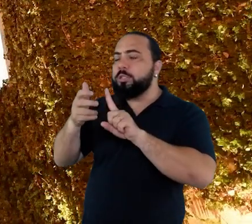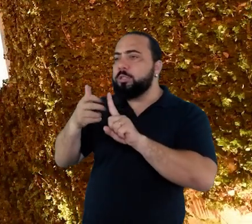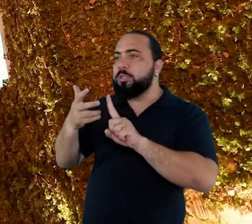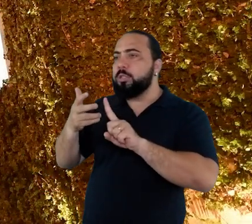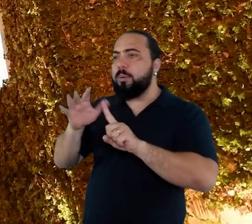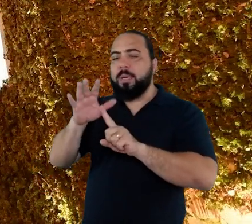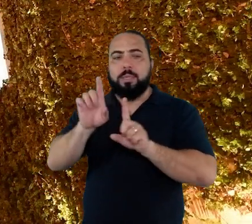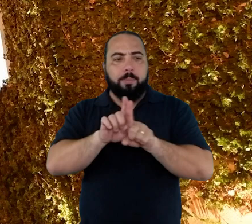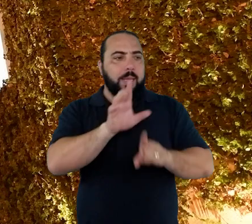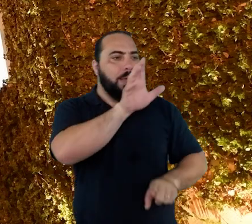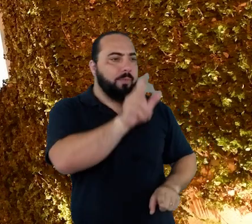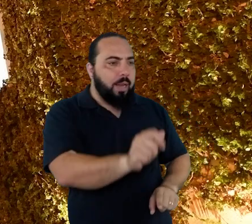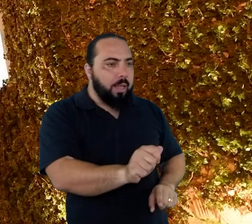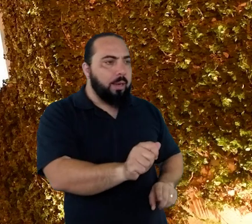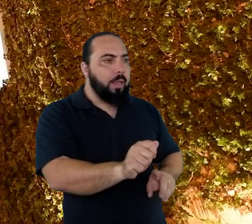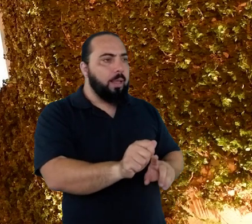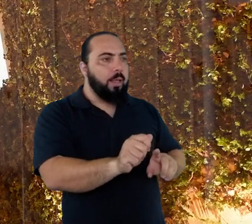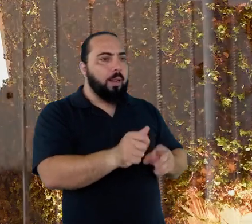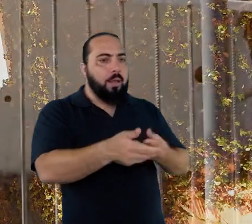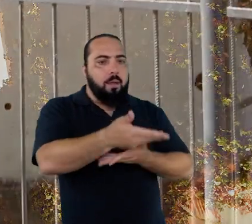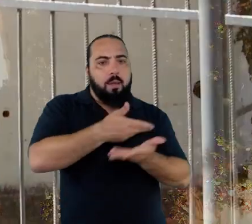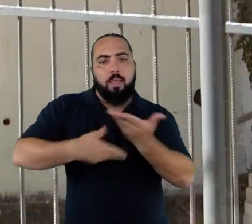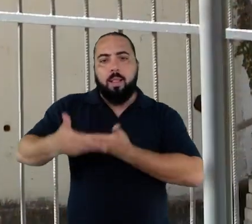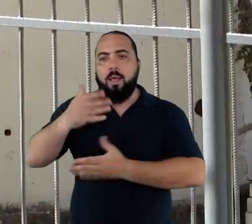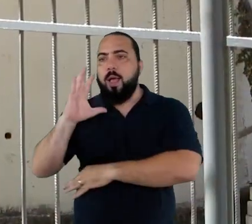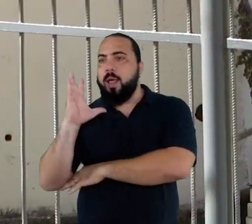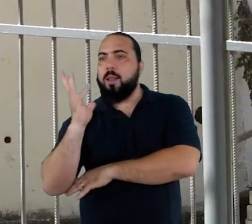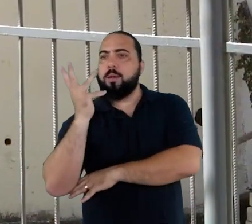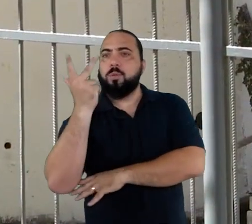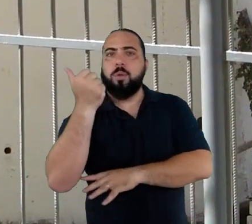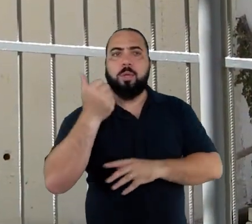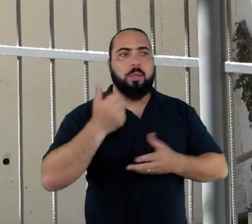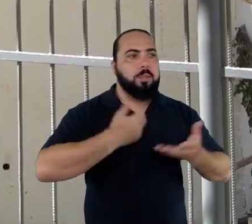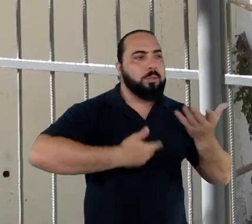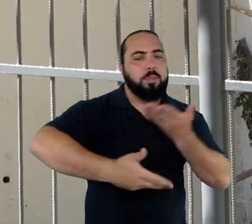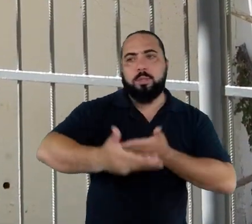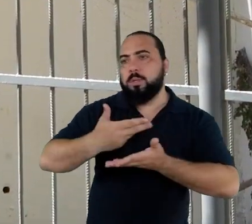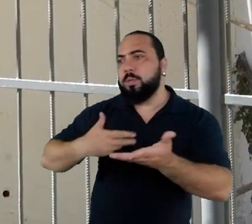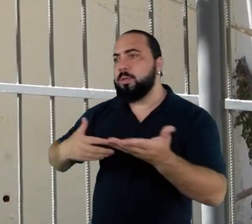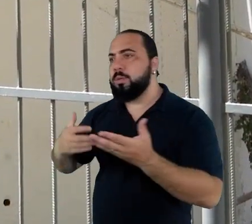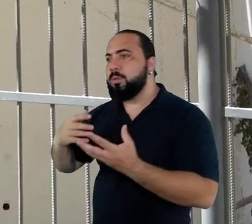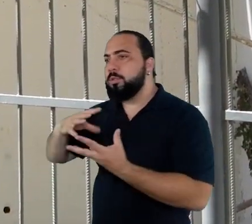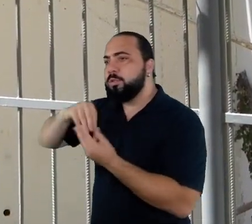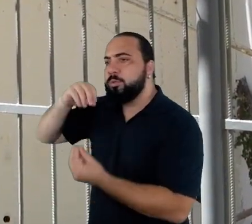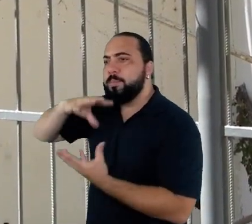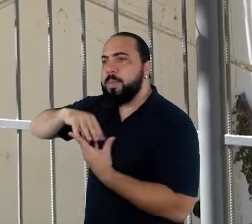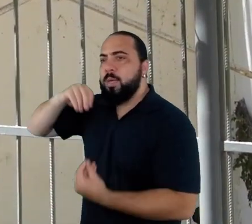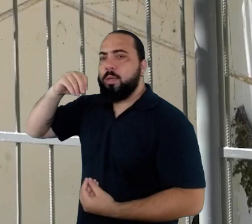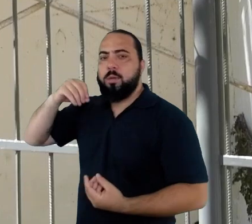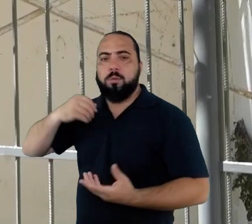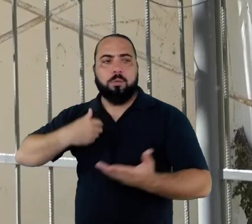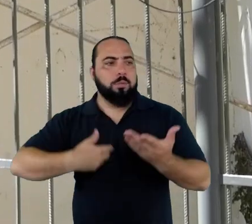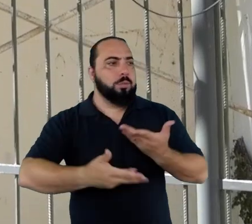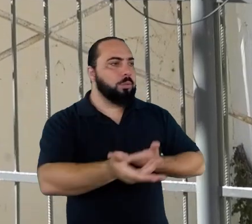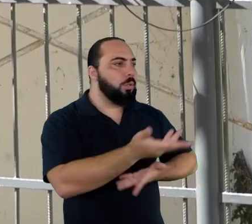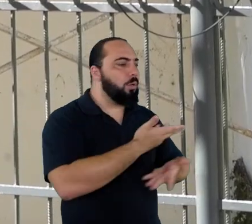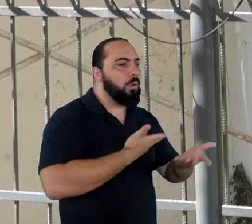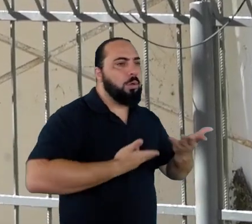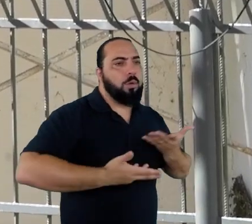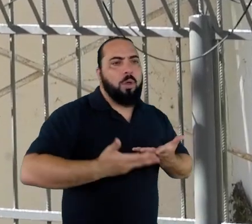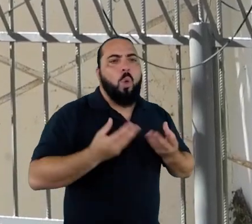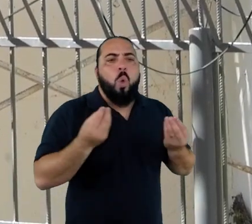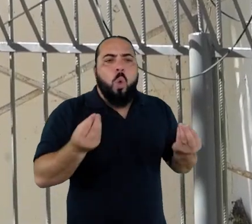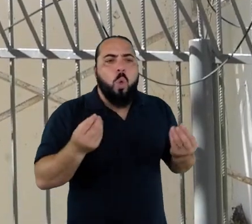e uma ancestralidade também com a relação com a natureza. Ele sobe num andaime. Com os espíritos, né,